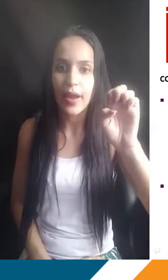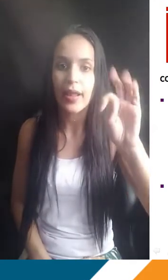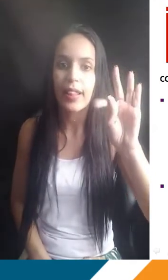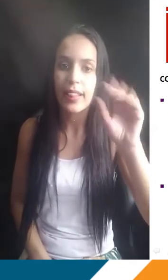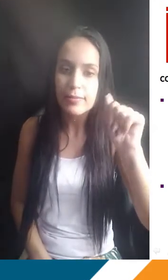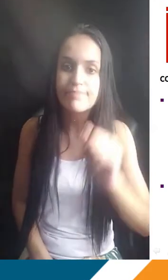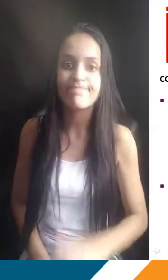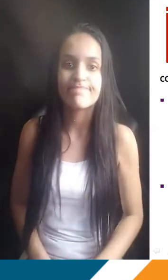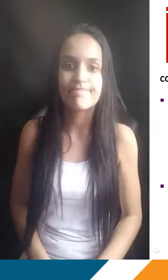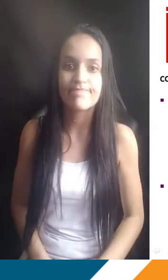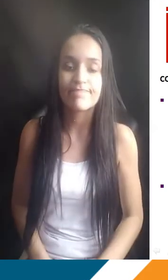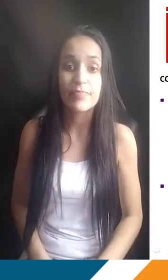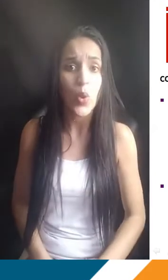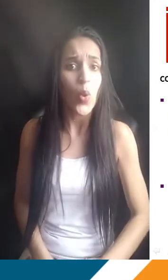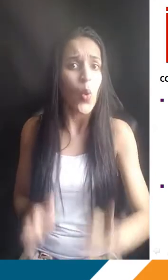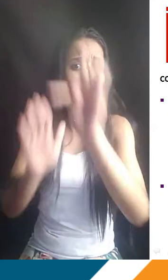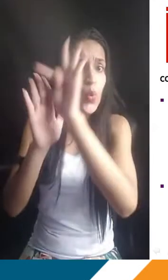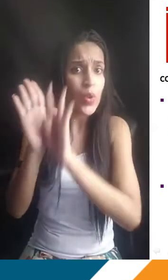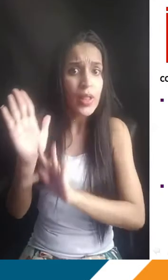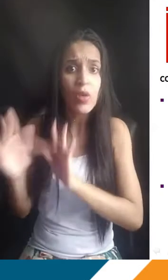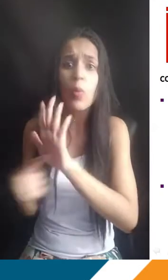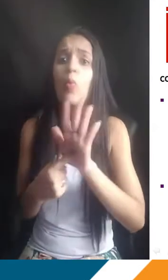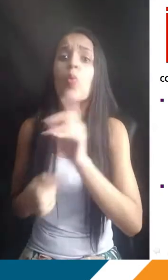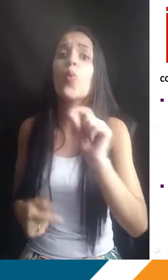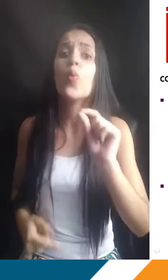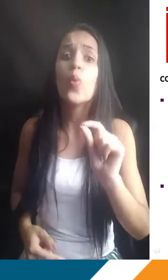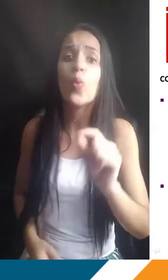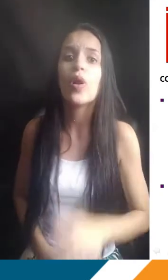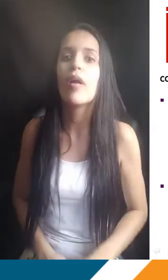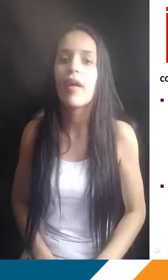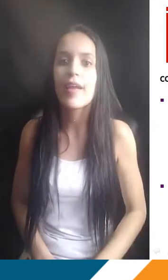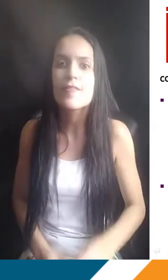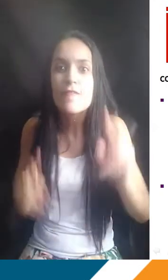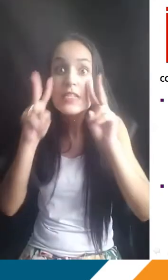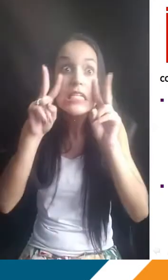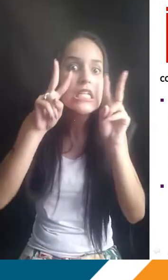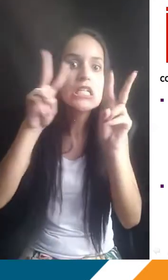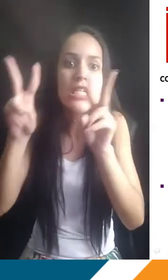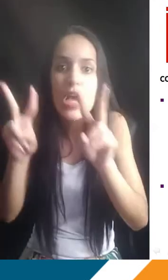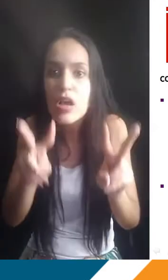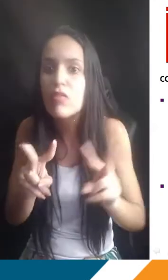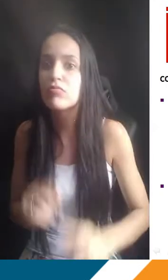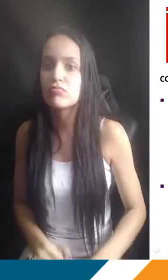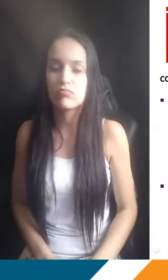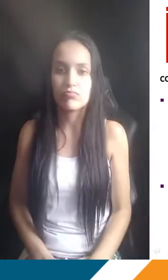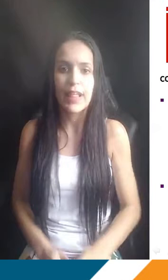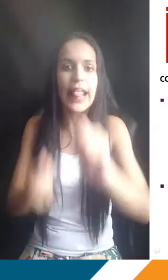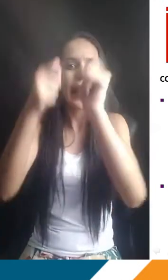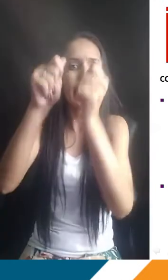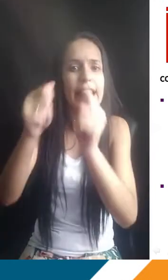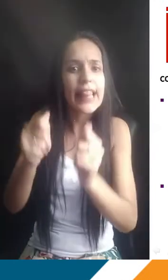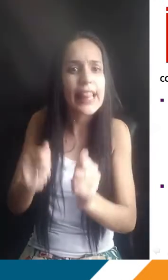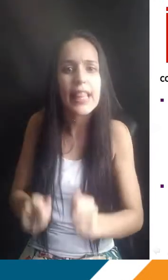dos aspectos visuais do poema, o emprego de caracteres tipográficos, desenhos e formas, a exploração